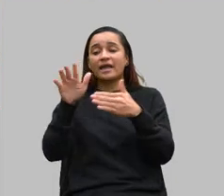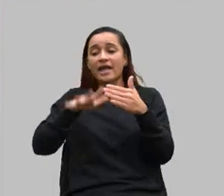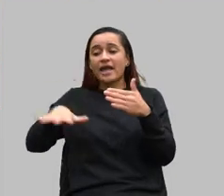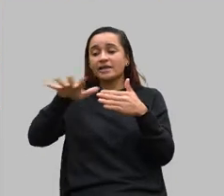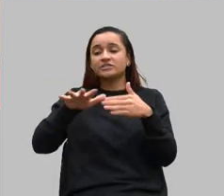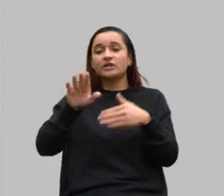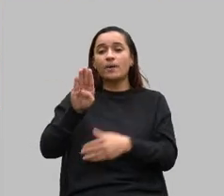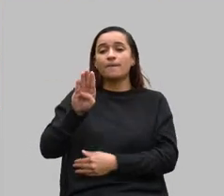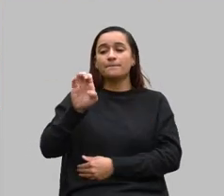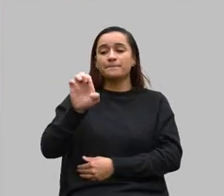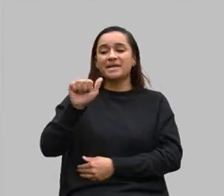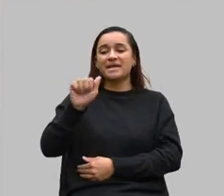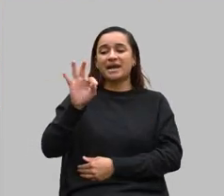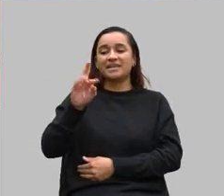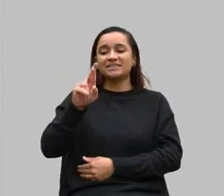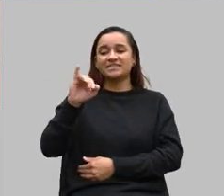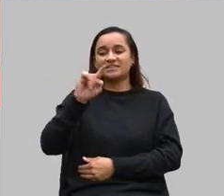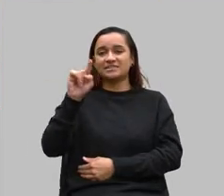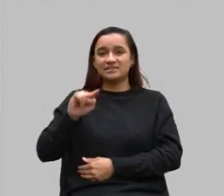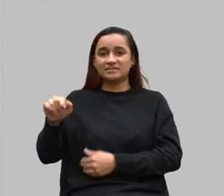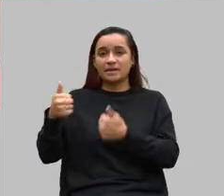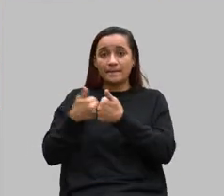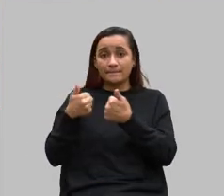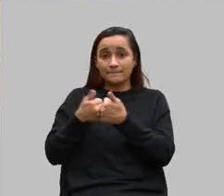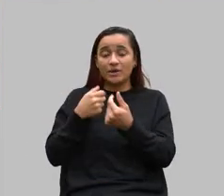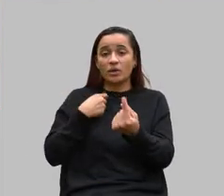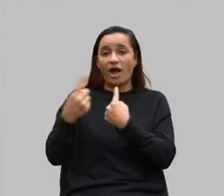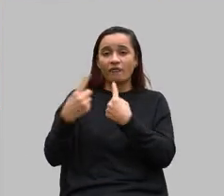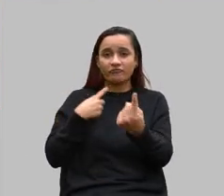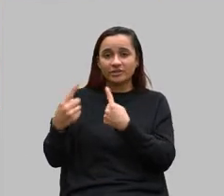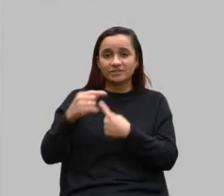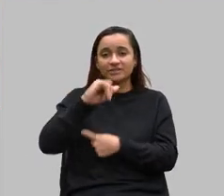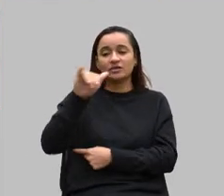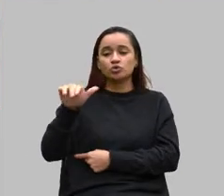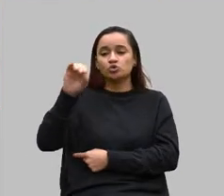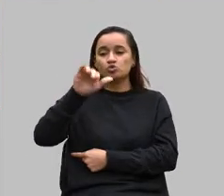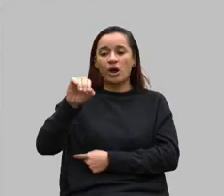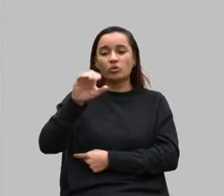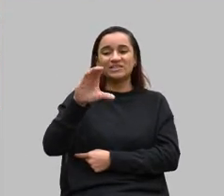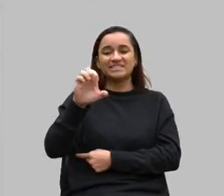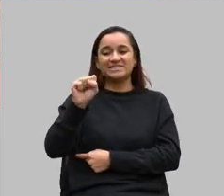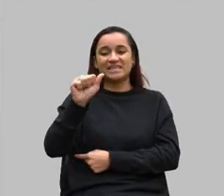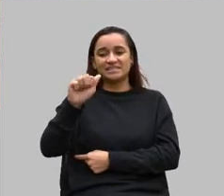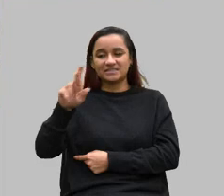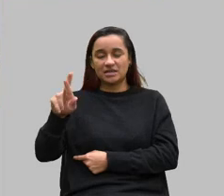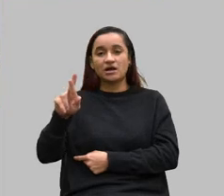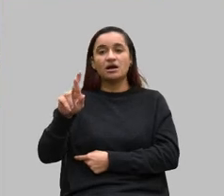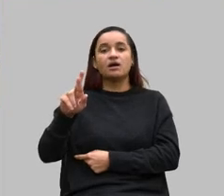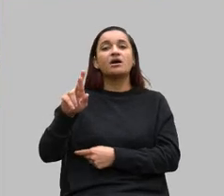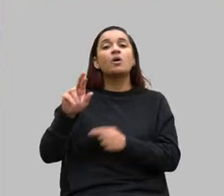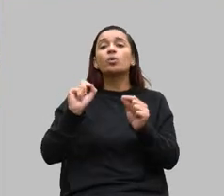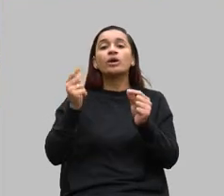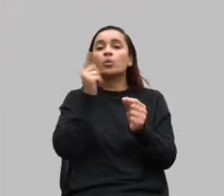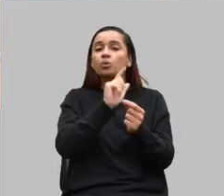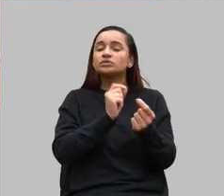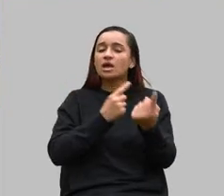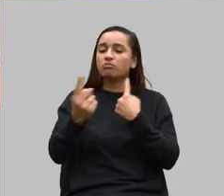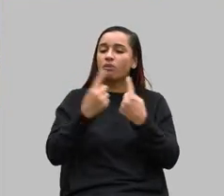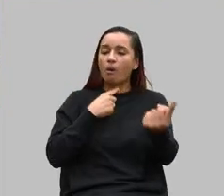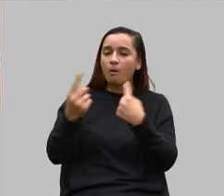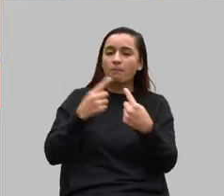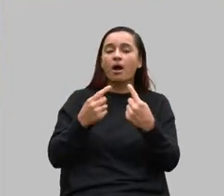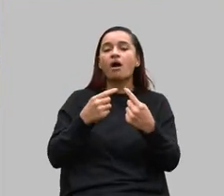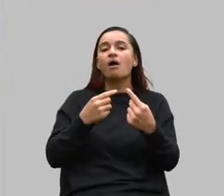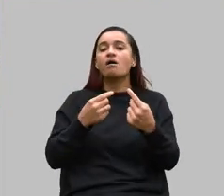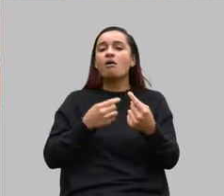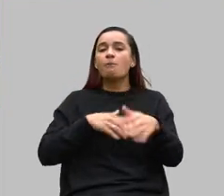Avenida João César de Oliveira com a Vi expressa que trará uma integração com o sistema de mobilidade por on que tá sendo implantado na